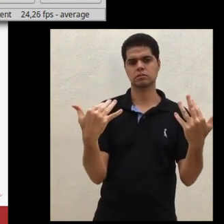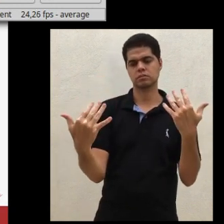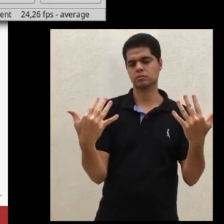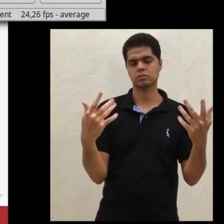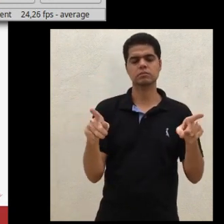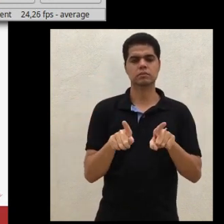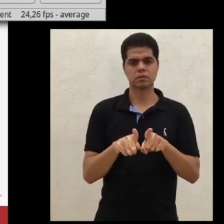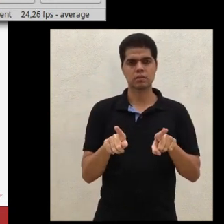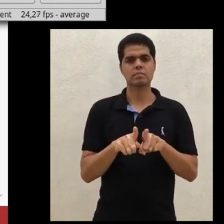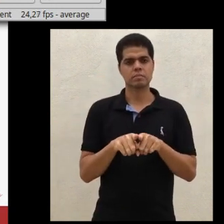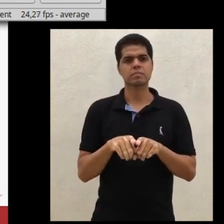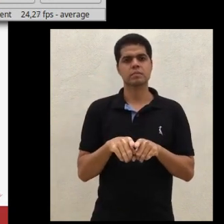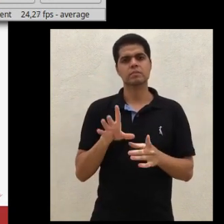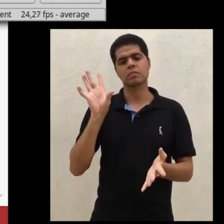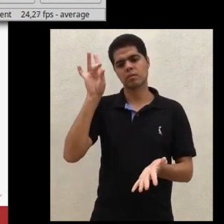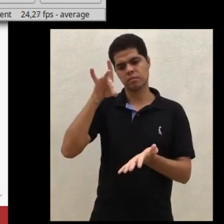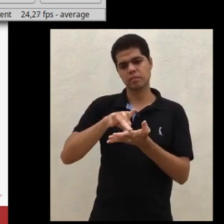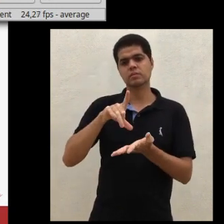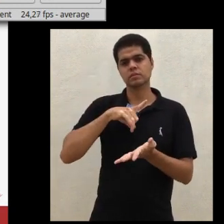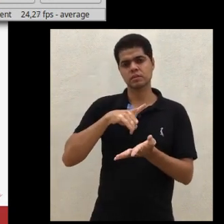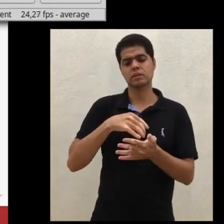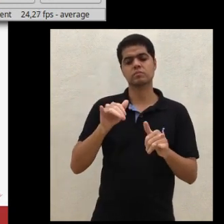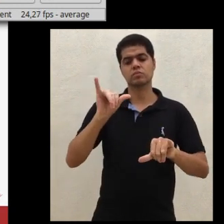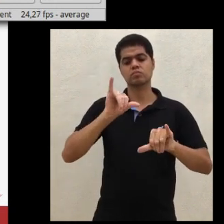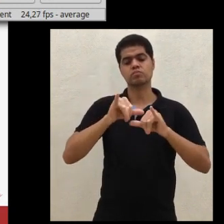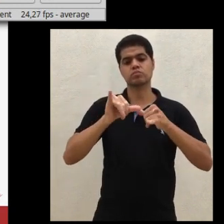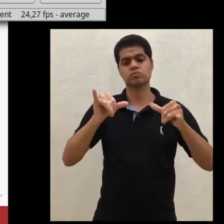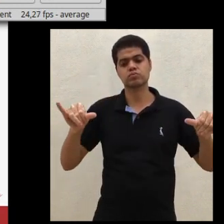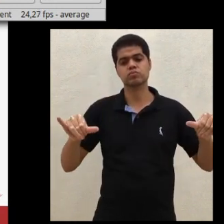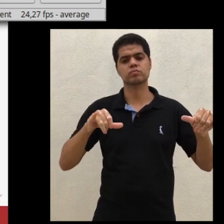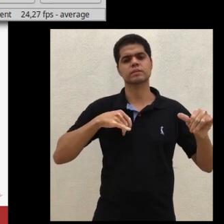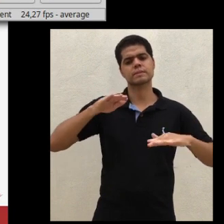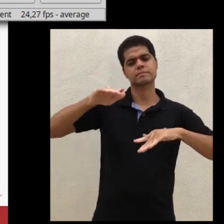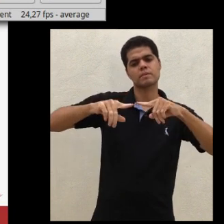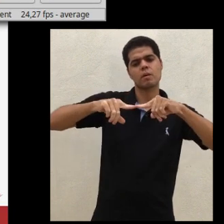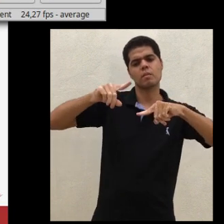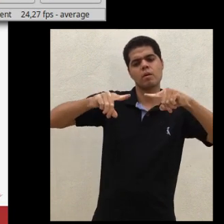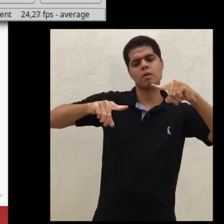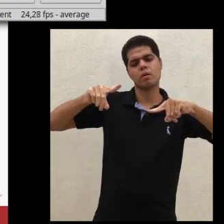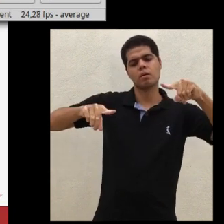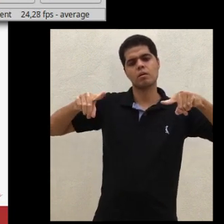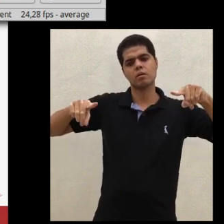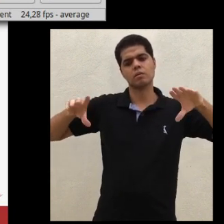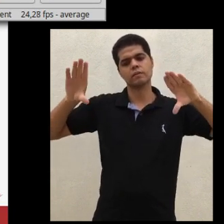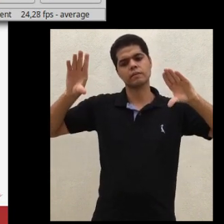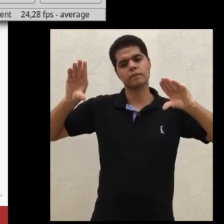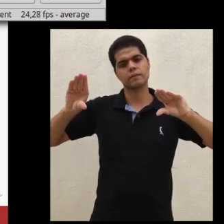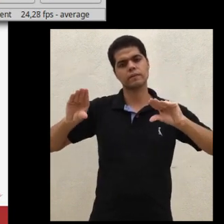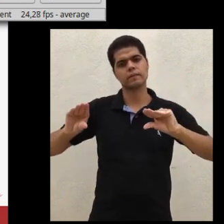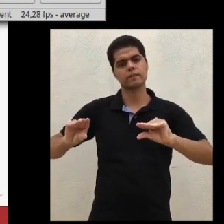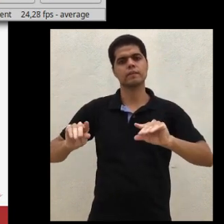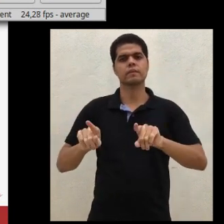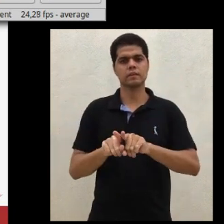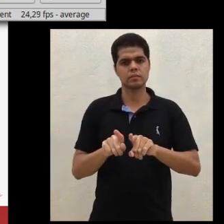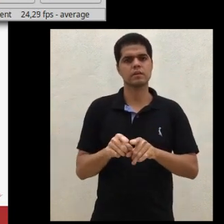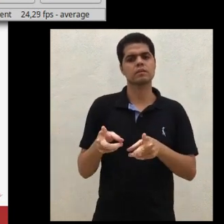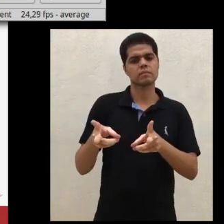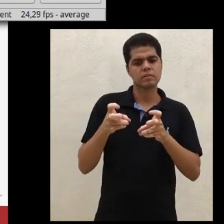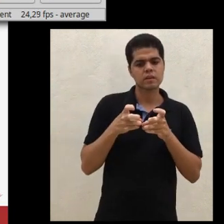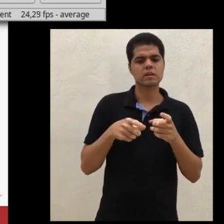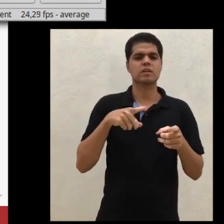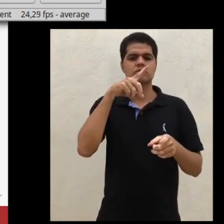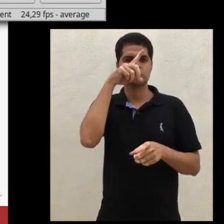resfriamento, essas coisas, para determinar o máximo de consumo de energia. Né? Mas você pode utilizar para várias